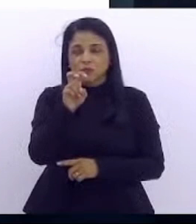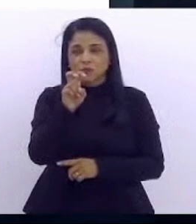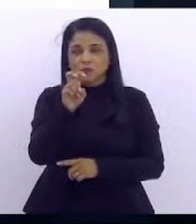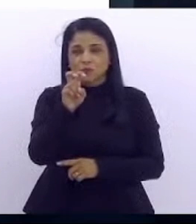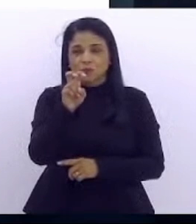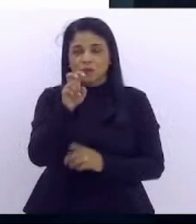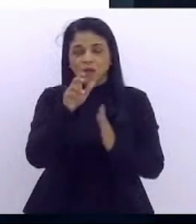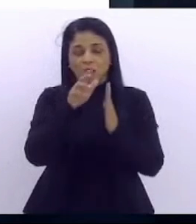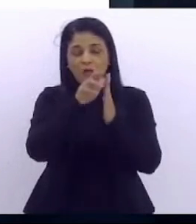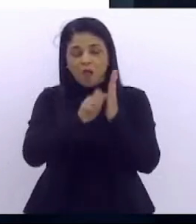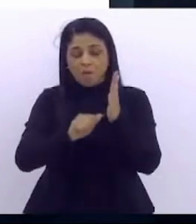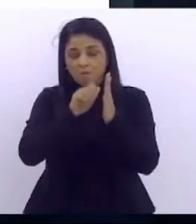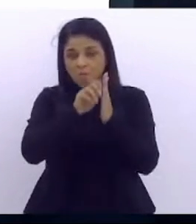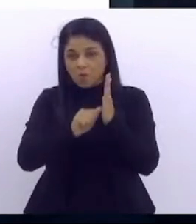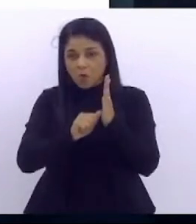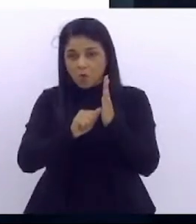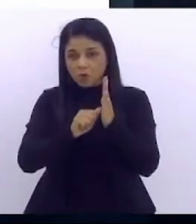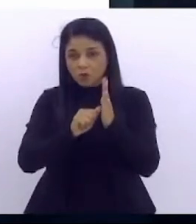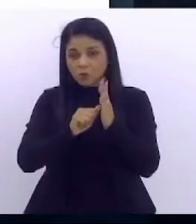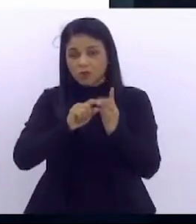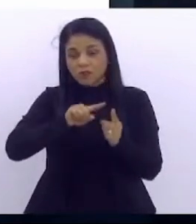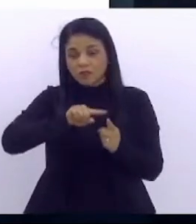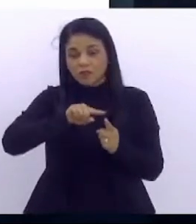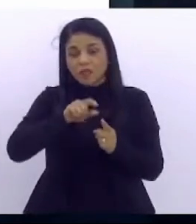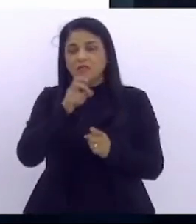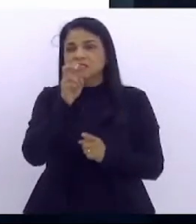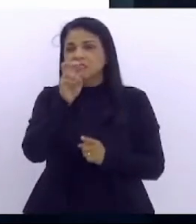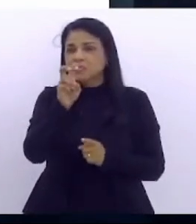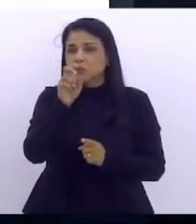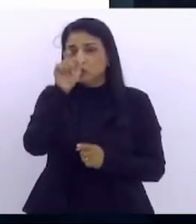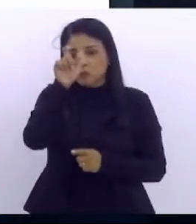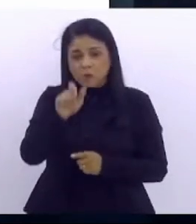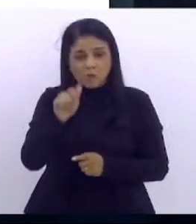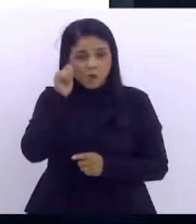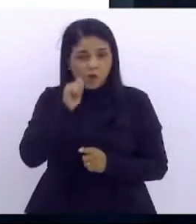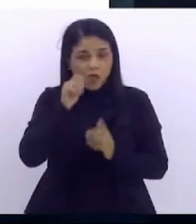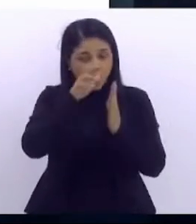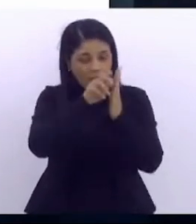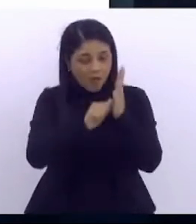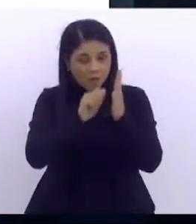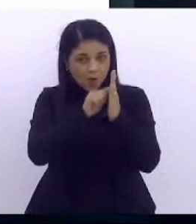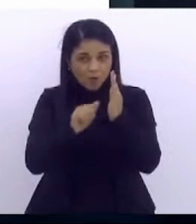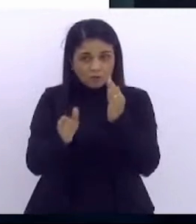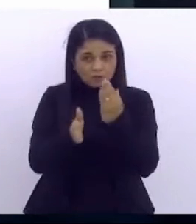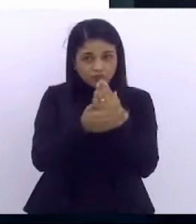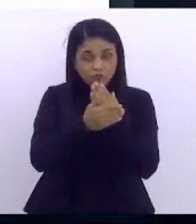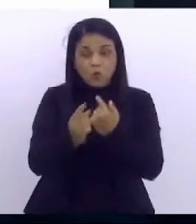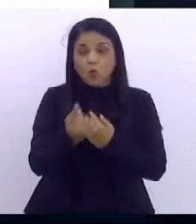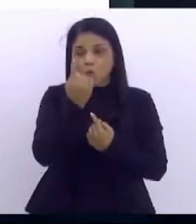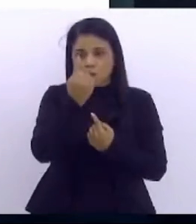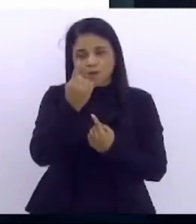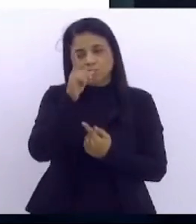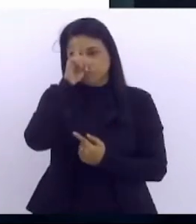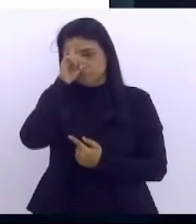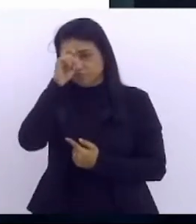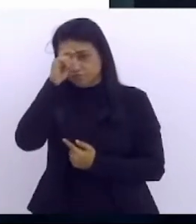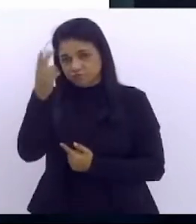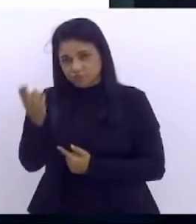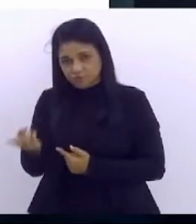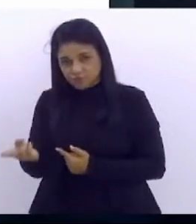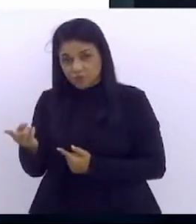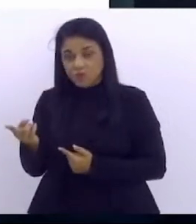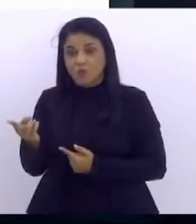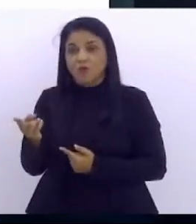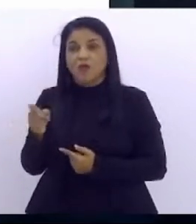complicações pós-aborto. Né? Eles consideram que cada 5 mulheres que aborta clandestinamente, uma vai para o hospital. Como eles só têm o número